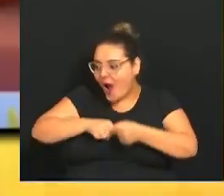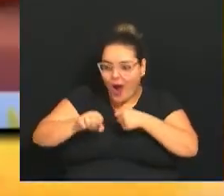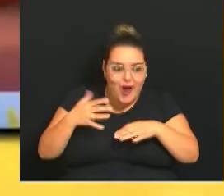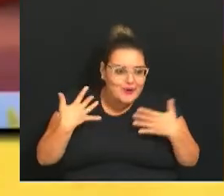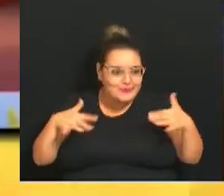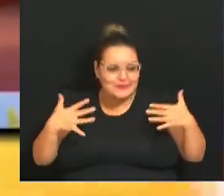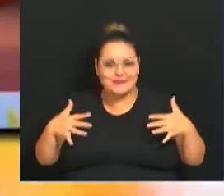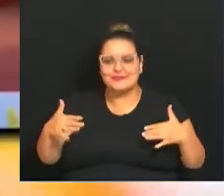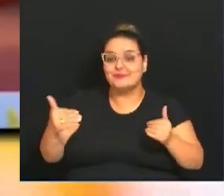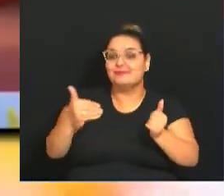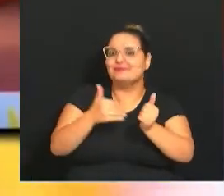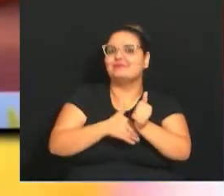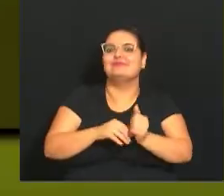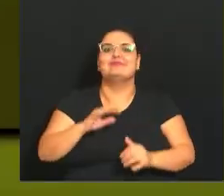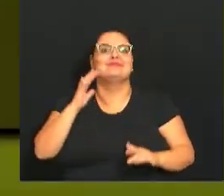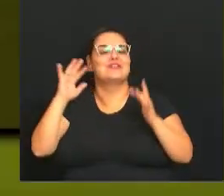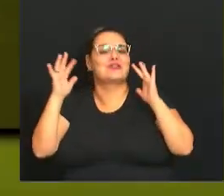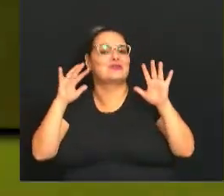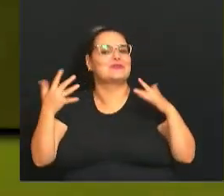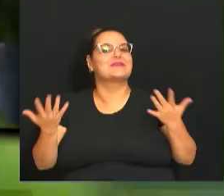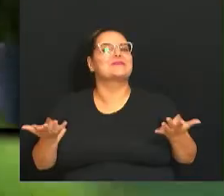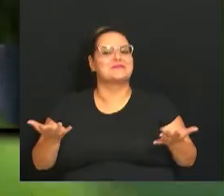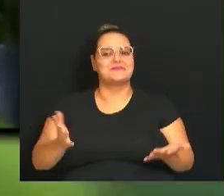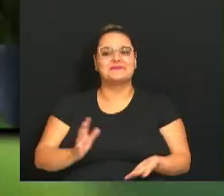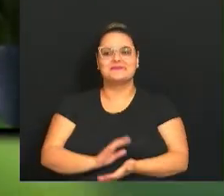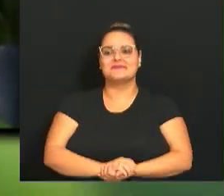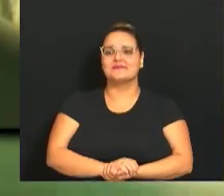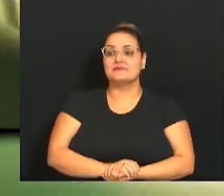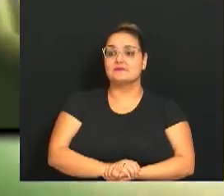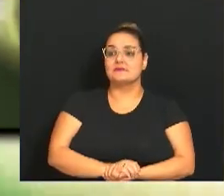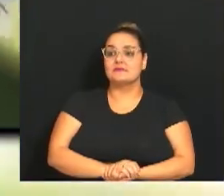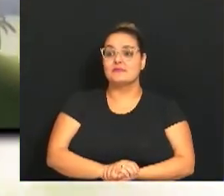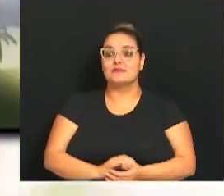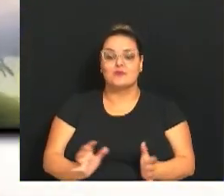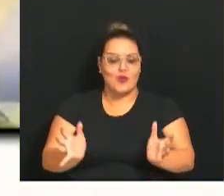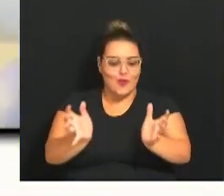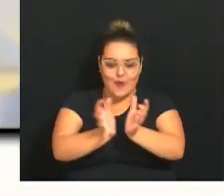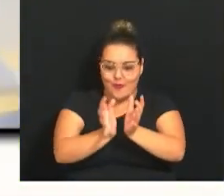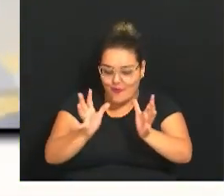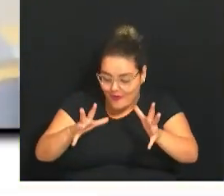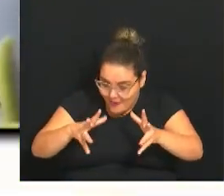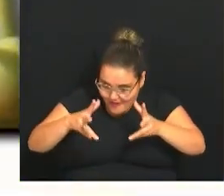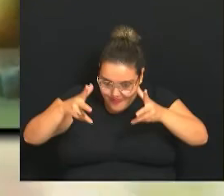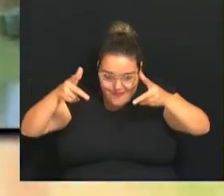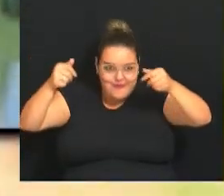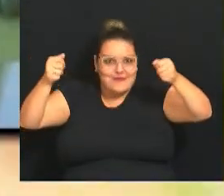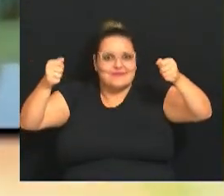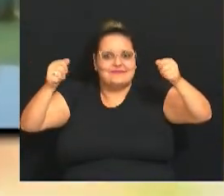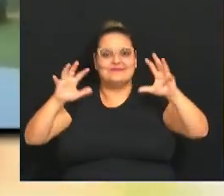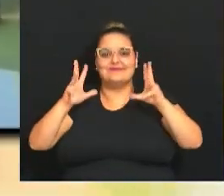mistérios e imaginação. Um filme mágico para toda a família.